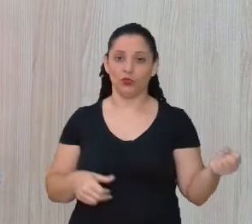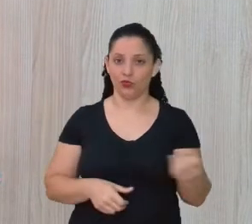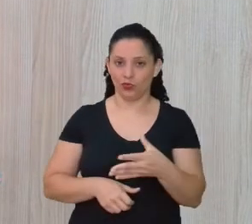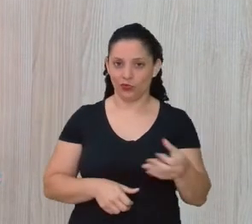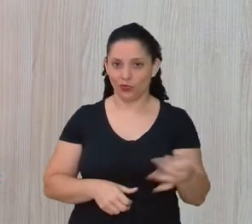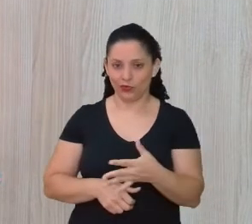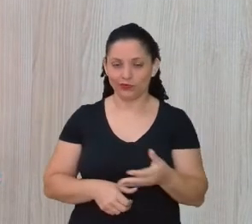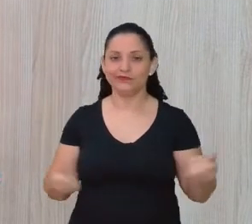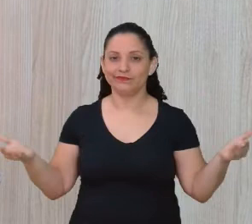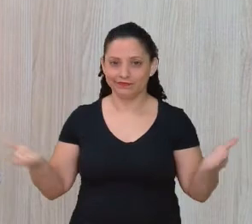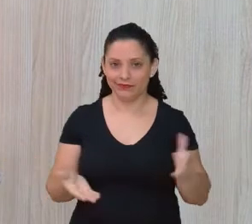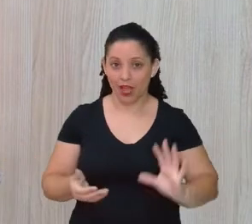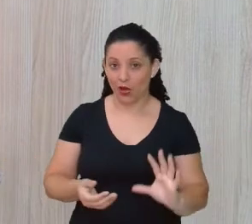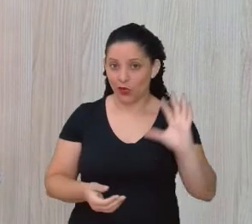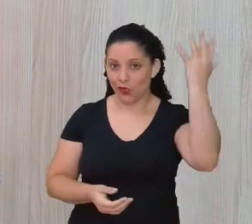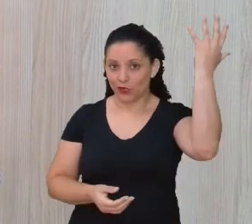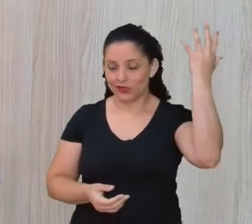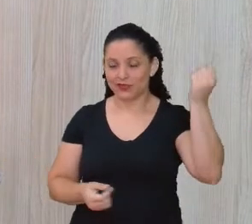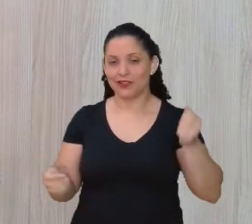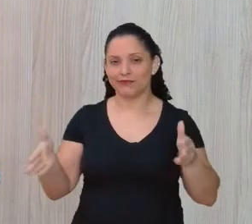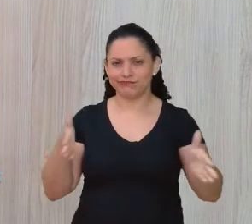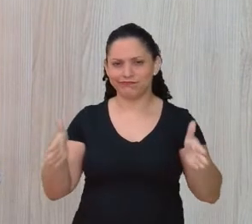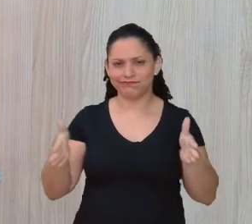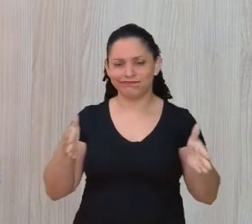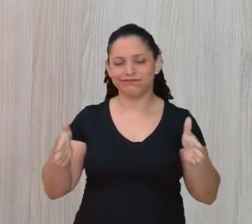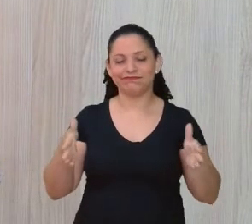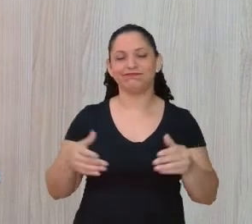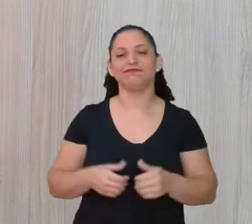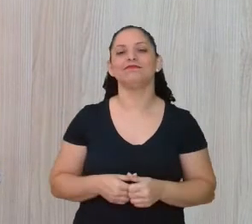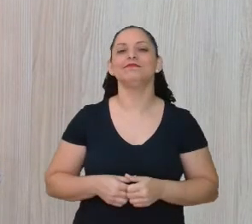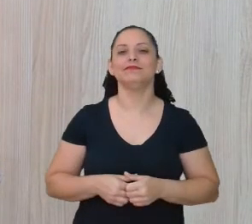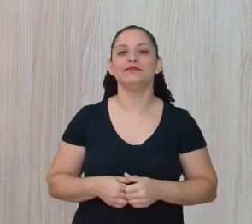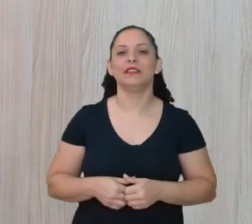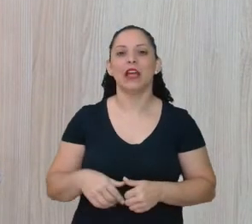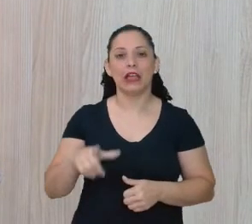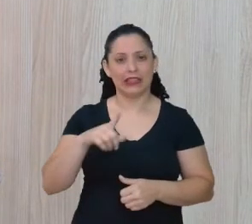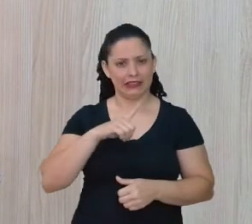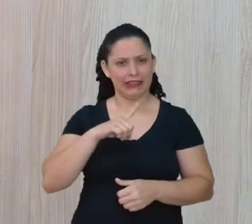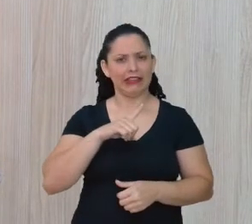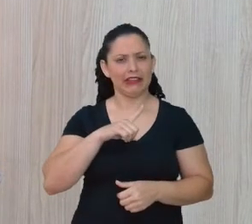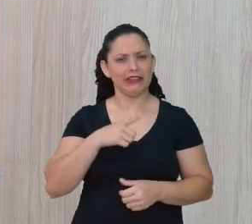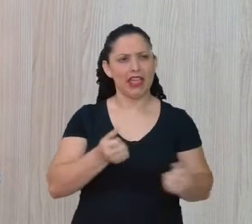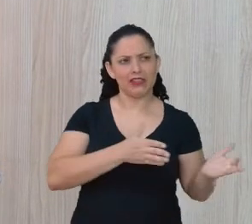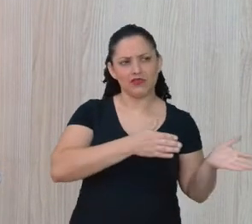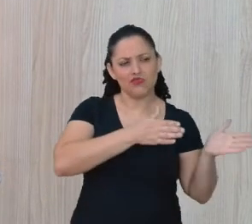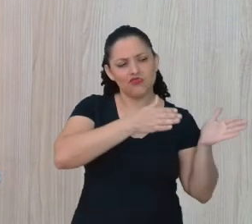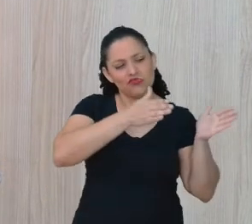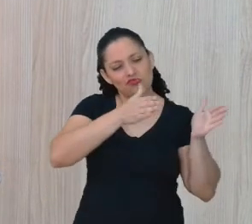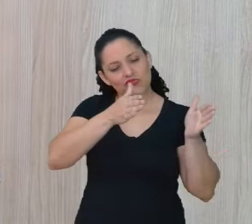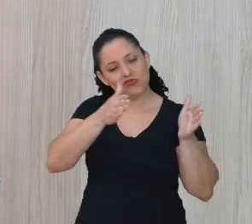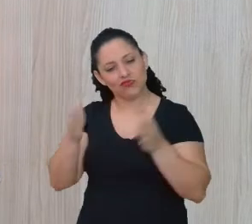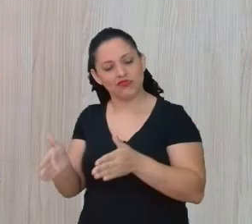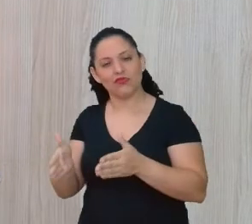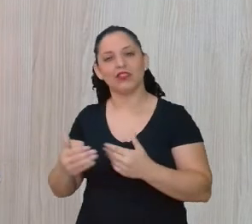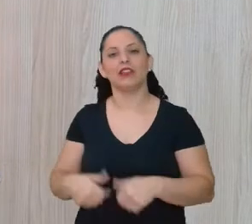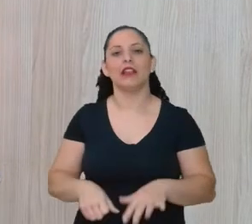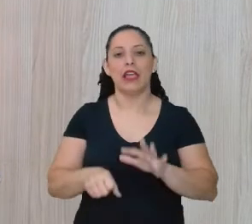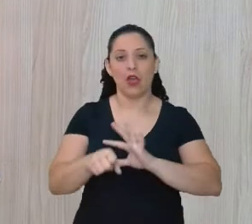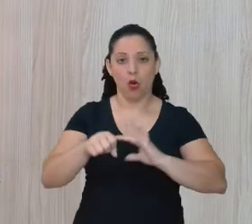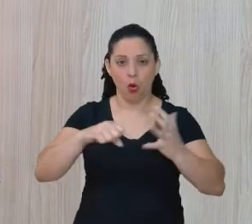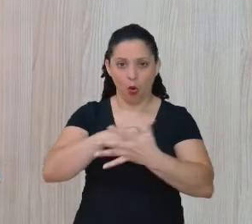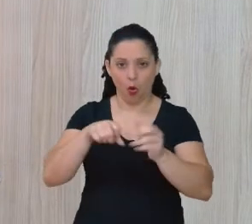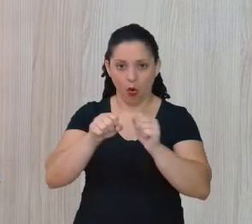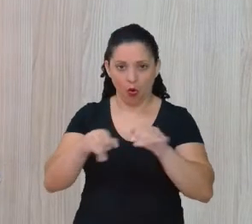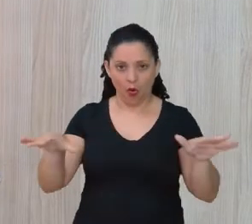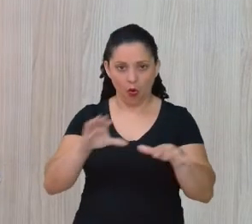gente vivenciou, né? Ainda vivencia os resquícios aí da pandemia, da Covid-19. E a